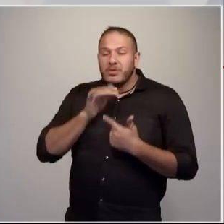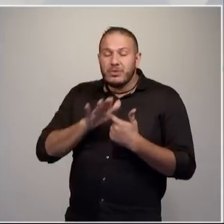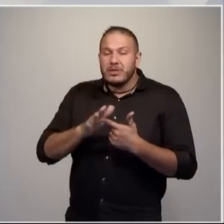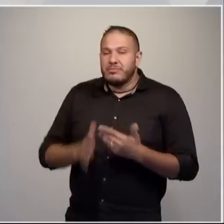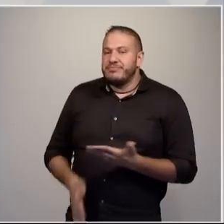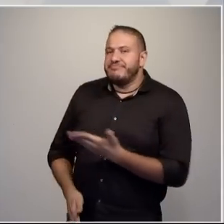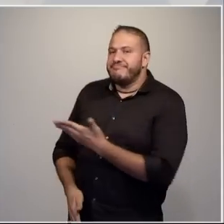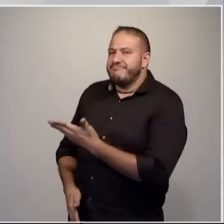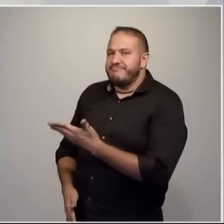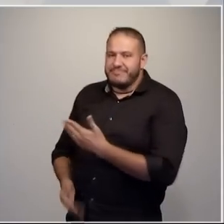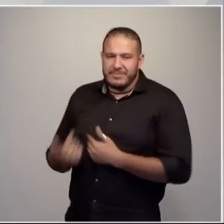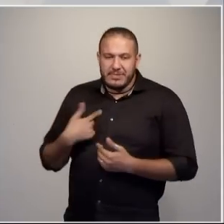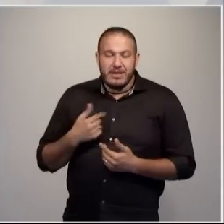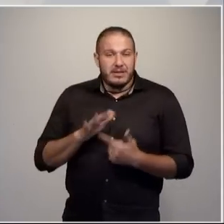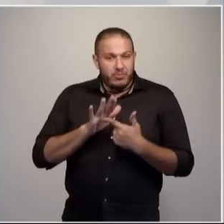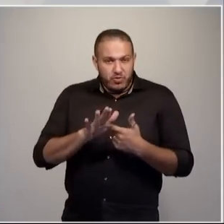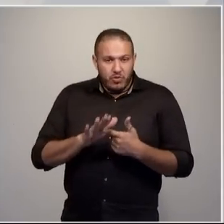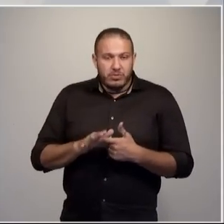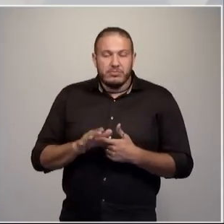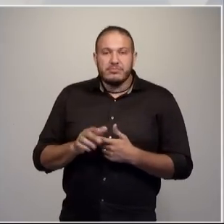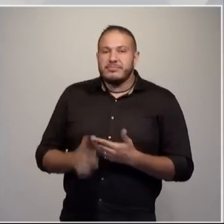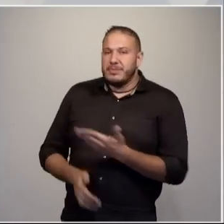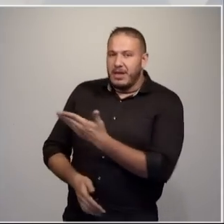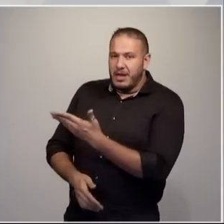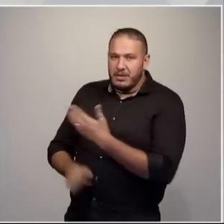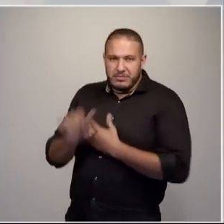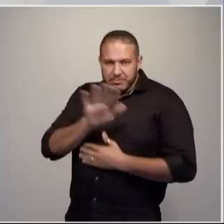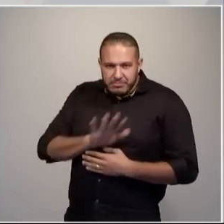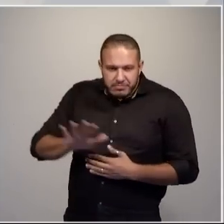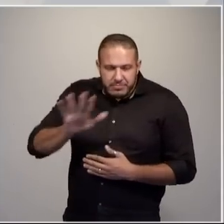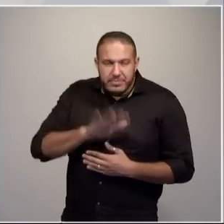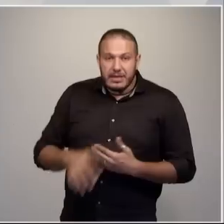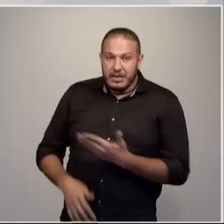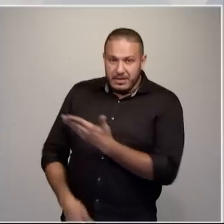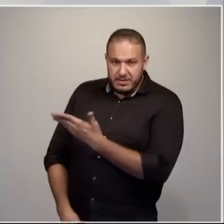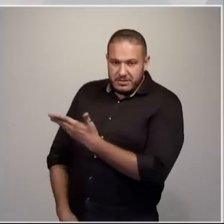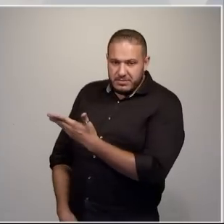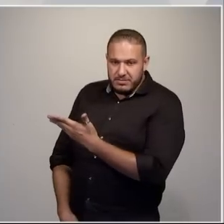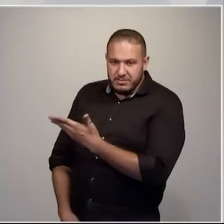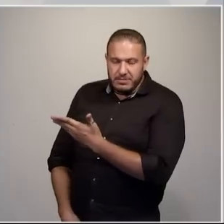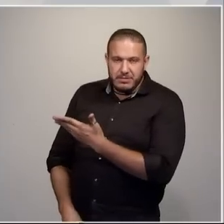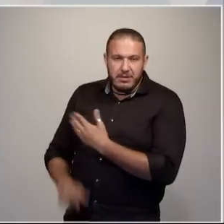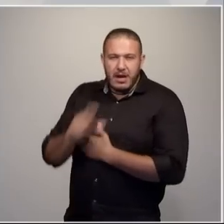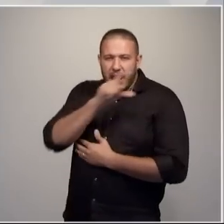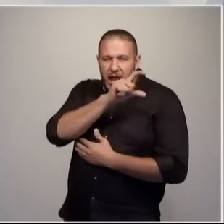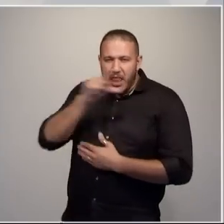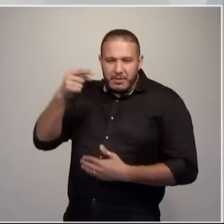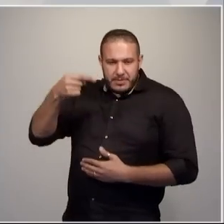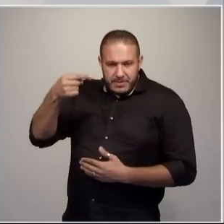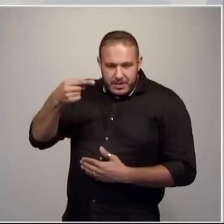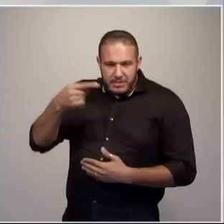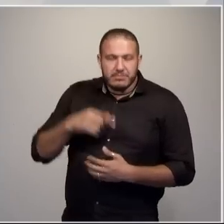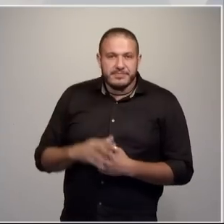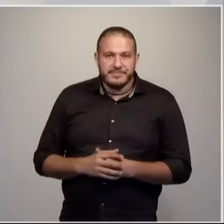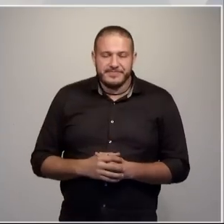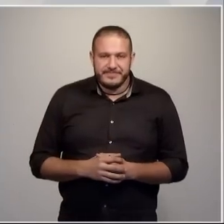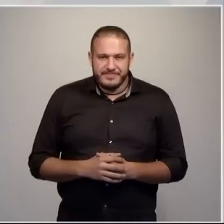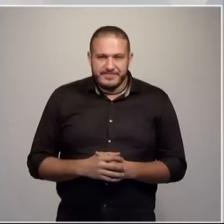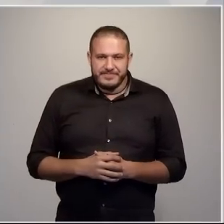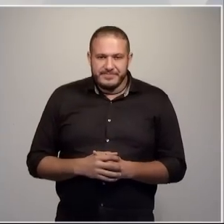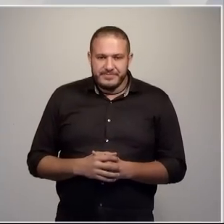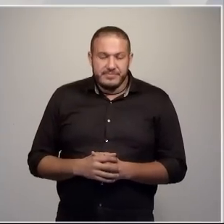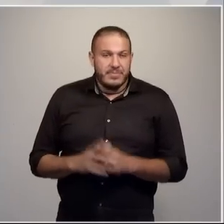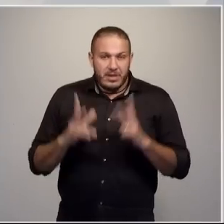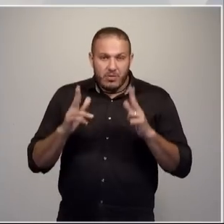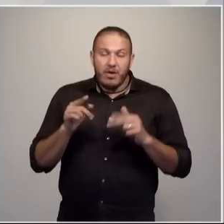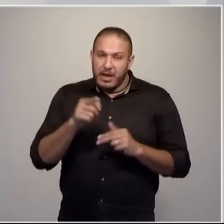trabalhando. Esse exemplo aqui, x quadrado mais y quadrado menos 4x menos 6y. Como